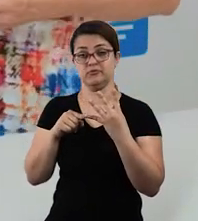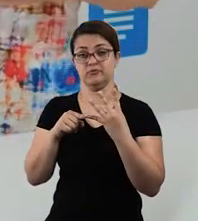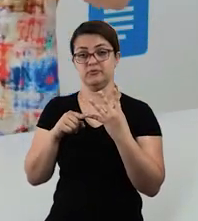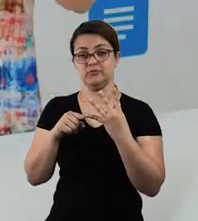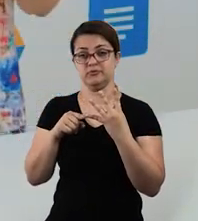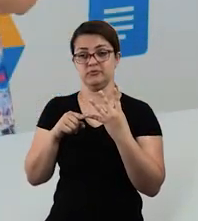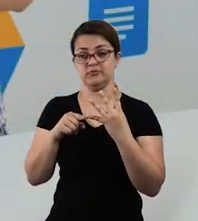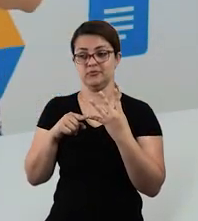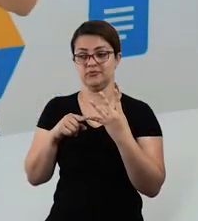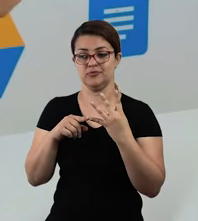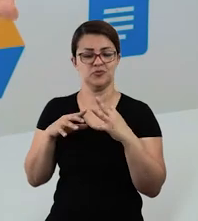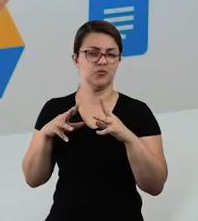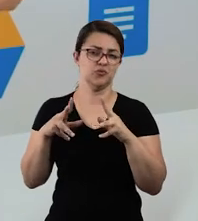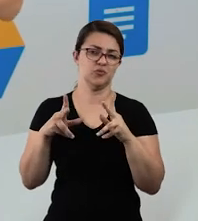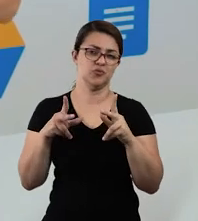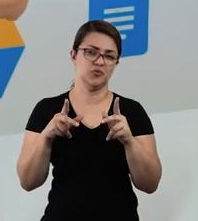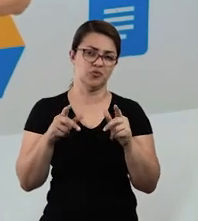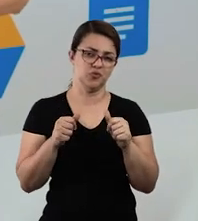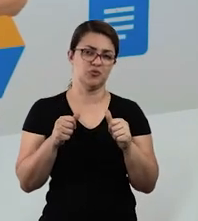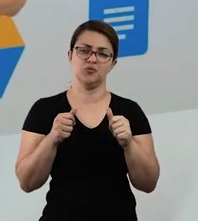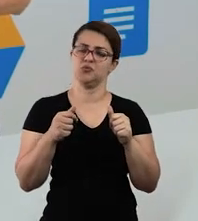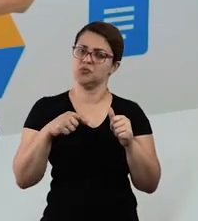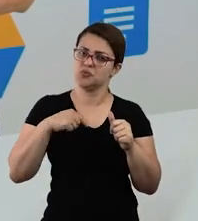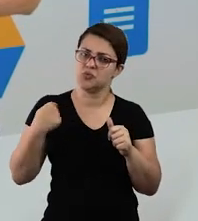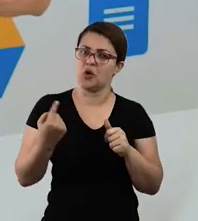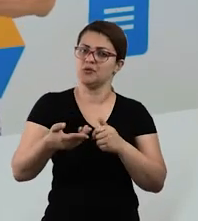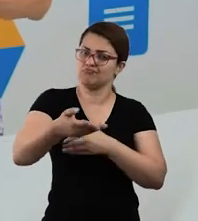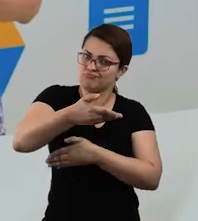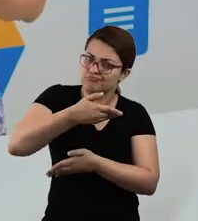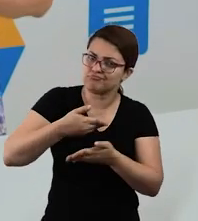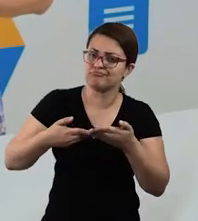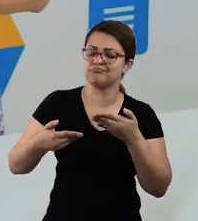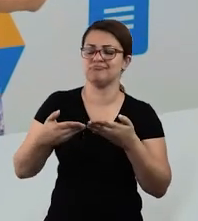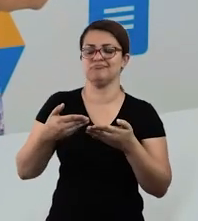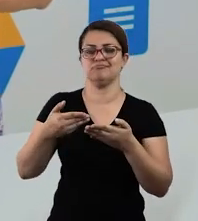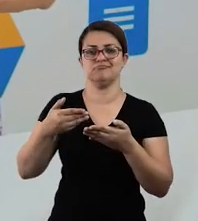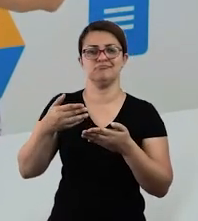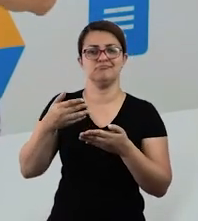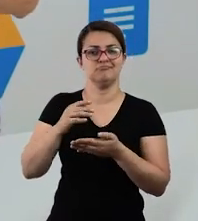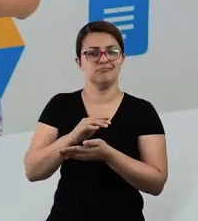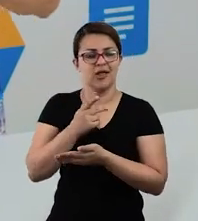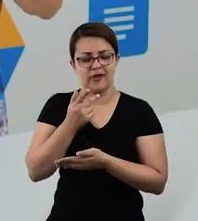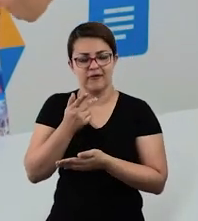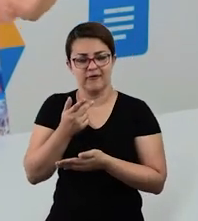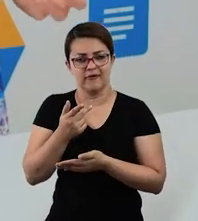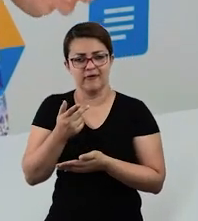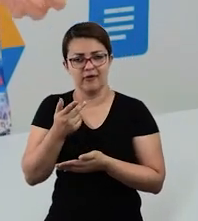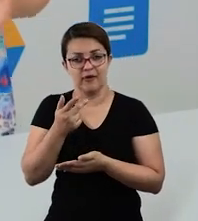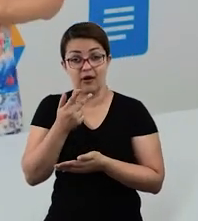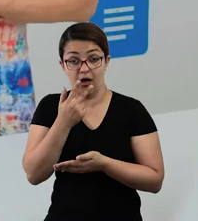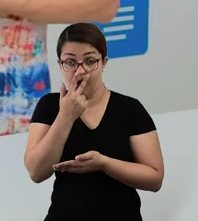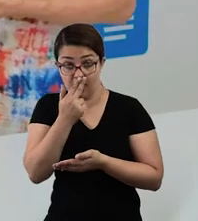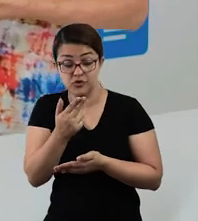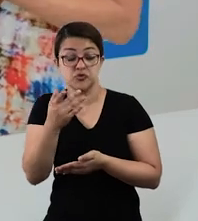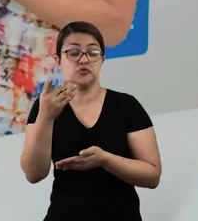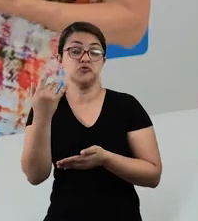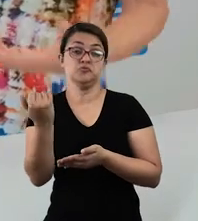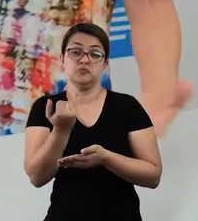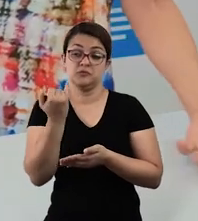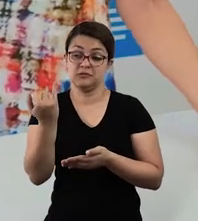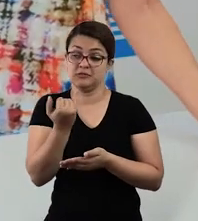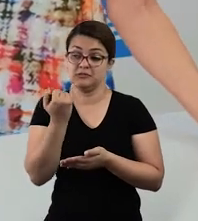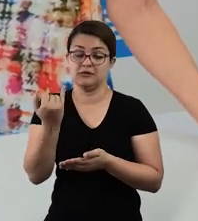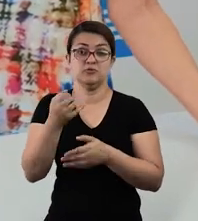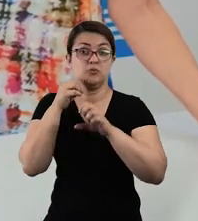que todos nós estamos envolvidos e que eu acho realmente muito, muito importante, que é